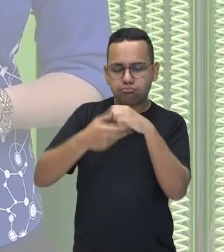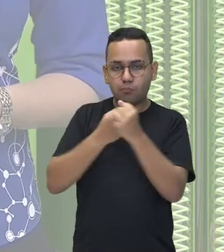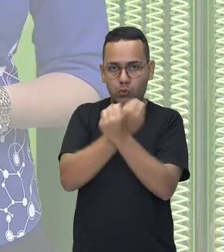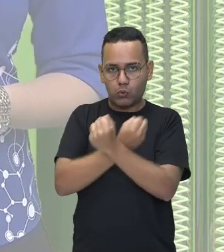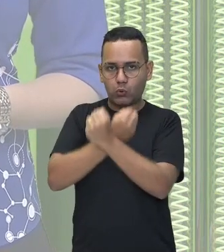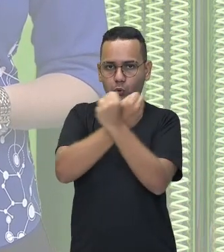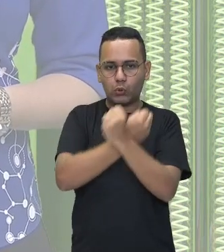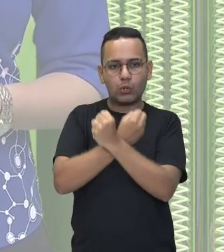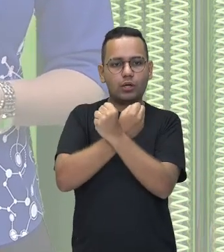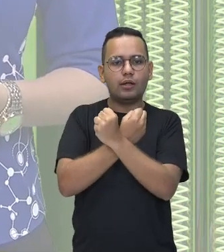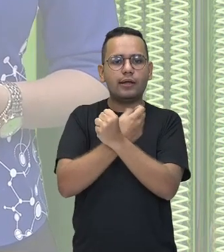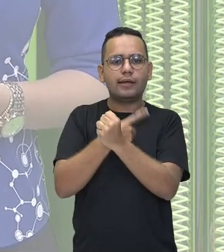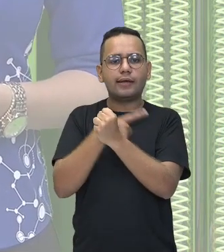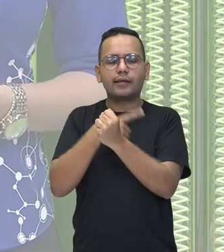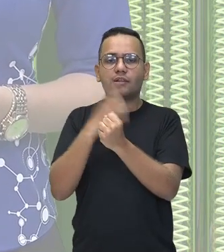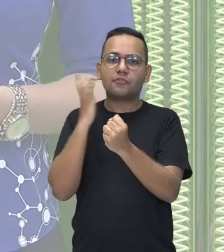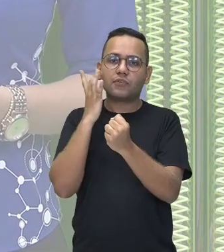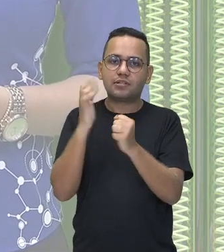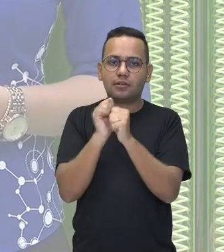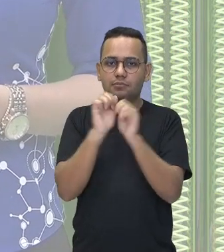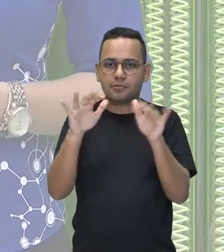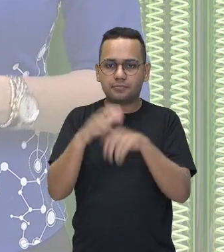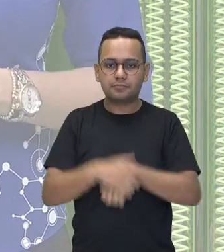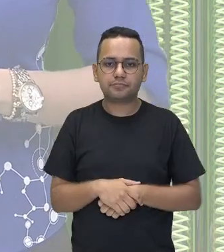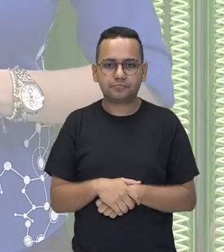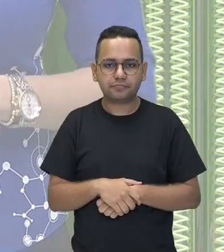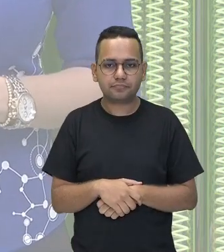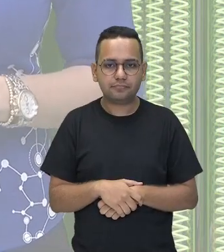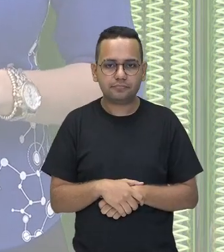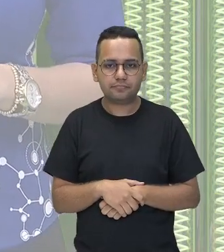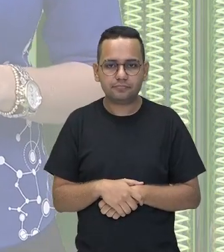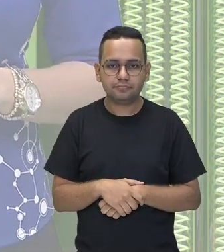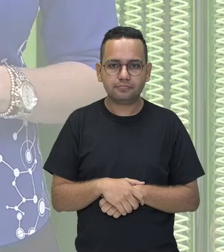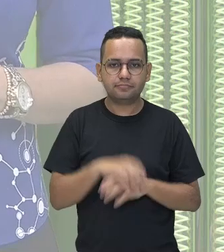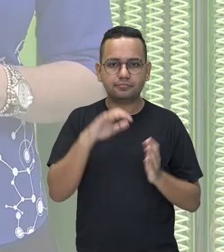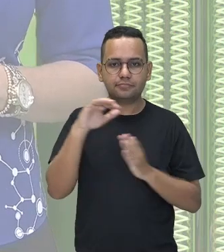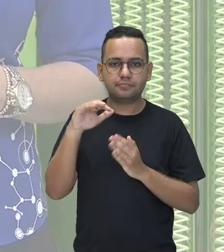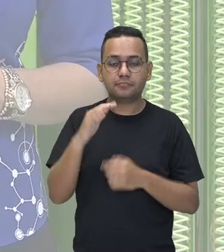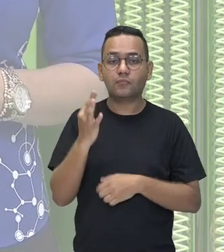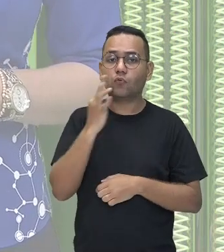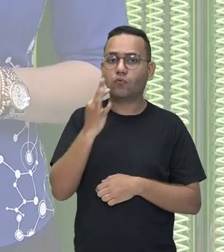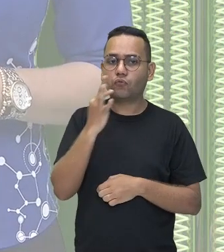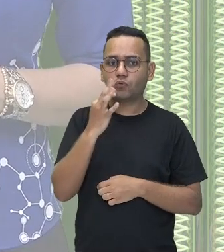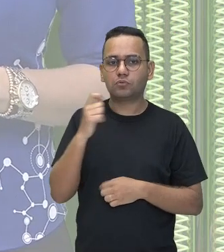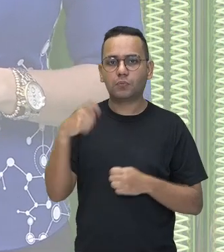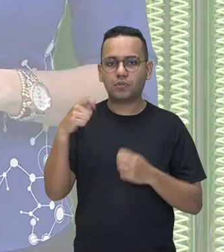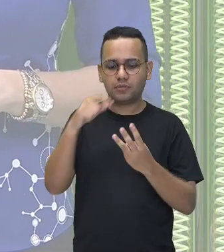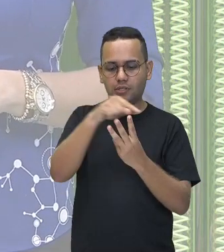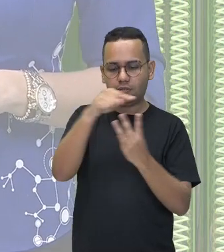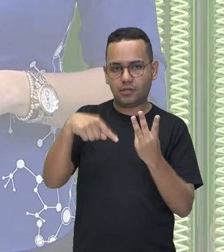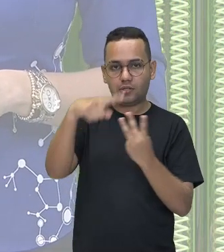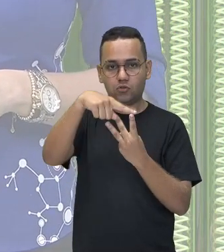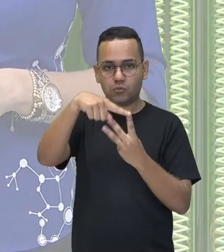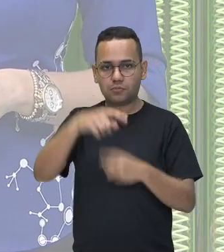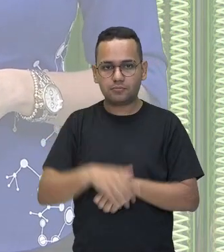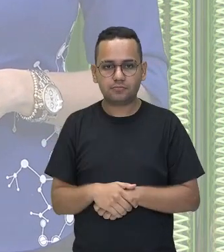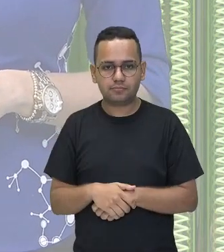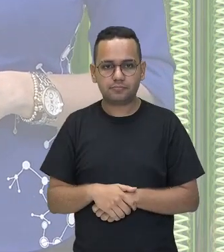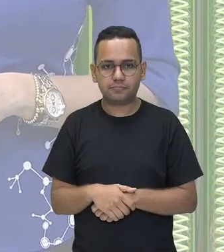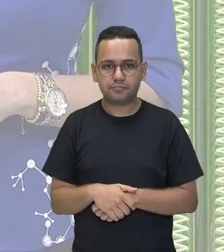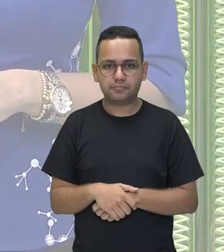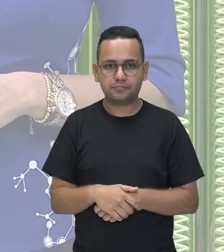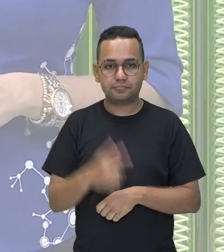a sua dispersão. Basicamente, o fruto ele pode ser dividido em 3 partes. Nós temos aí, na